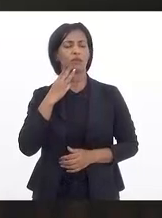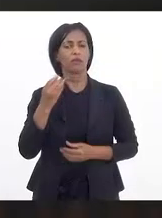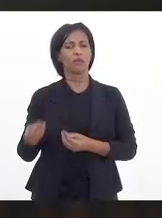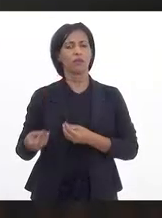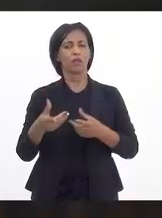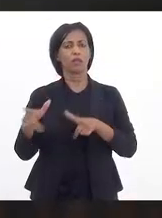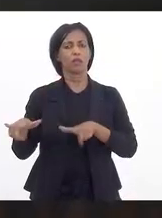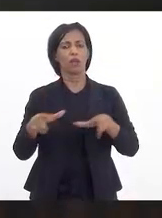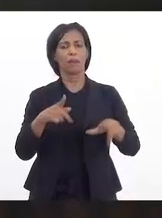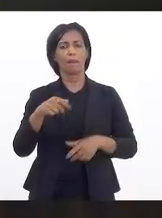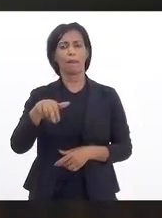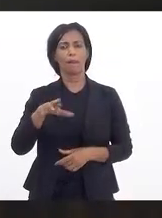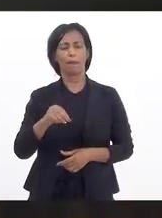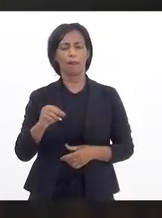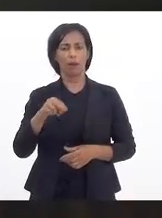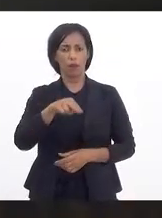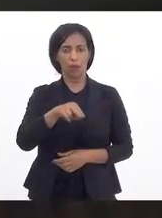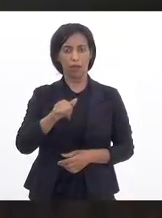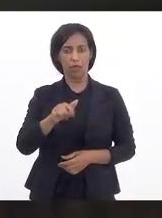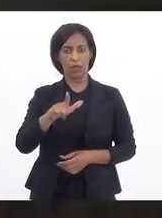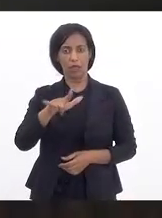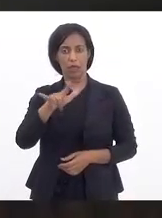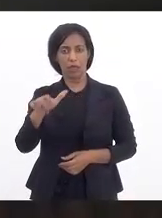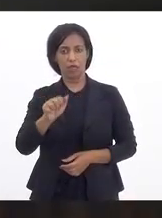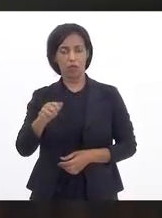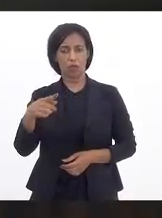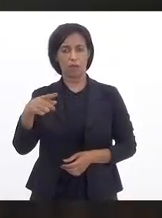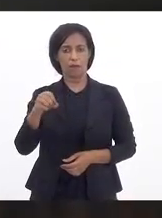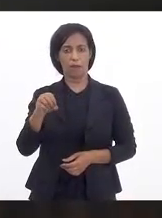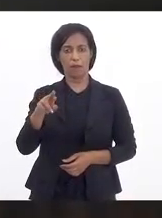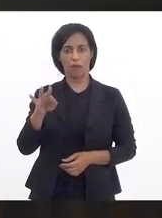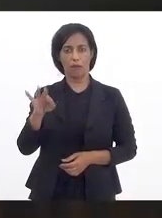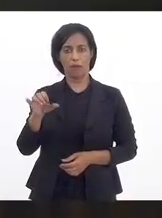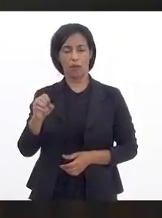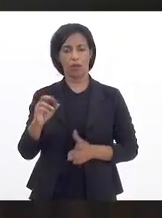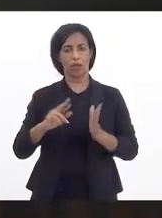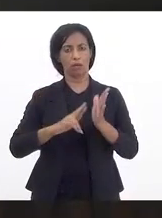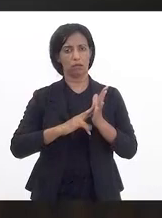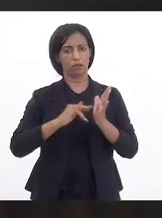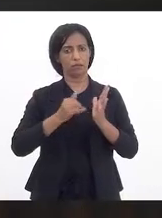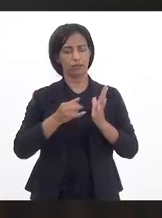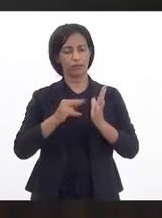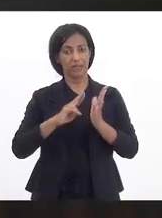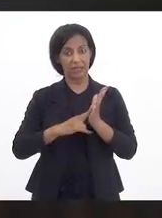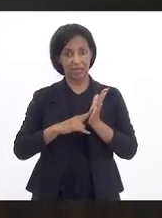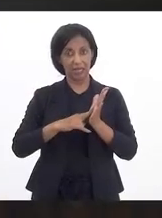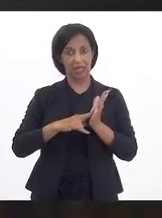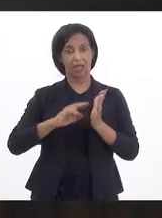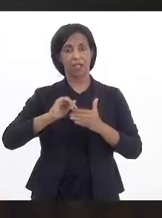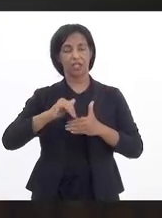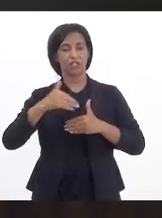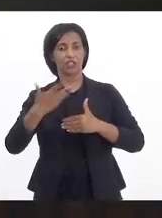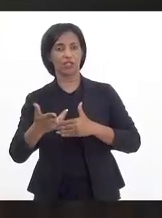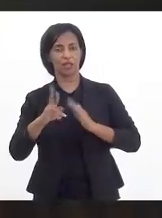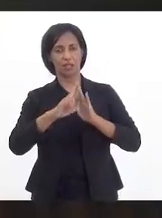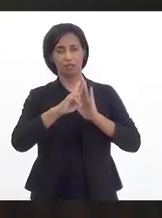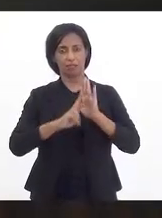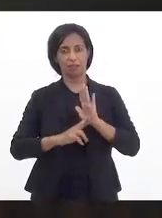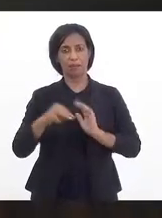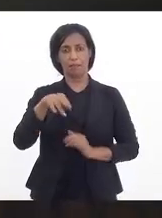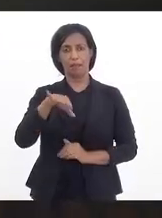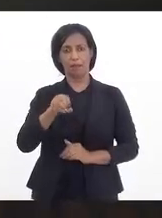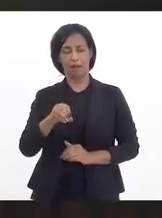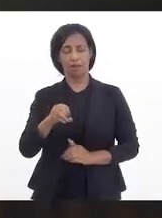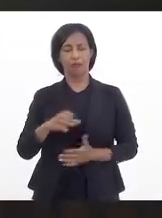que eu consegue diploma policiclina senhora Nilza Franco Portela parecer da comissão de normas internas e proposições externas favorável relator